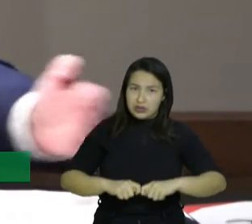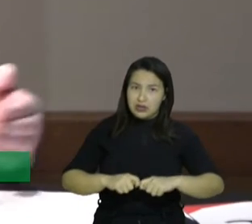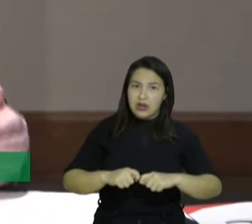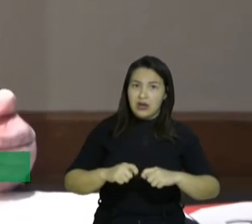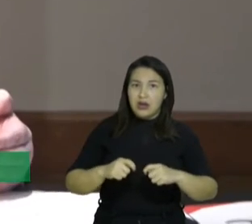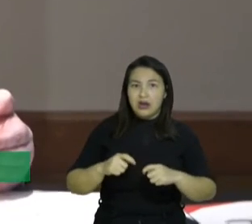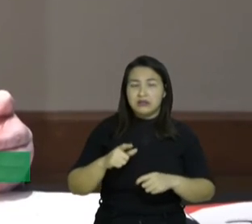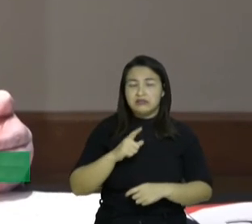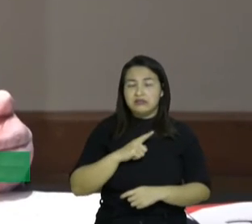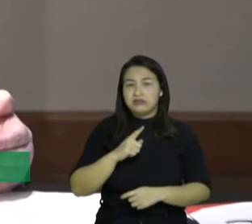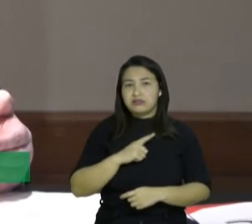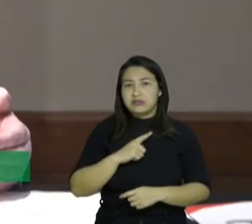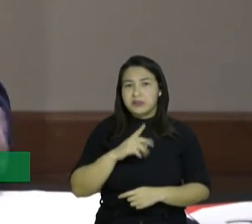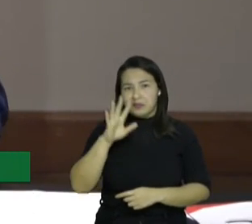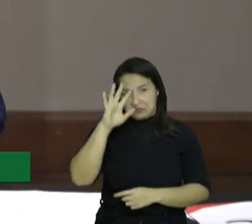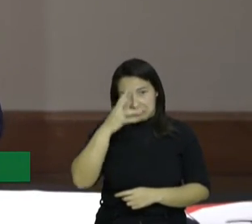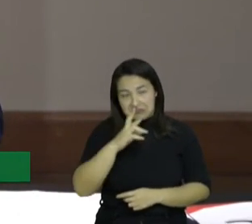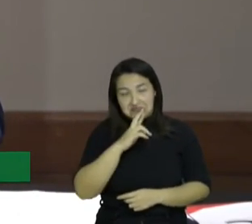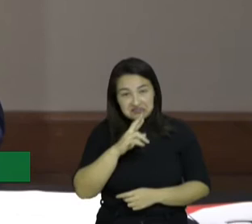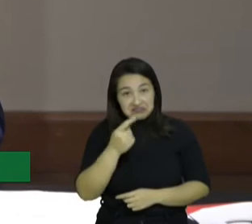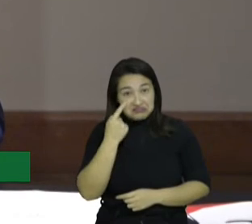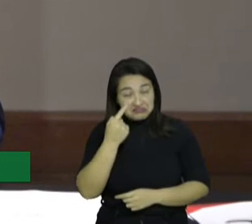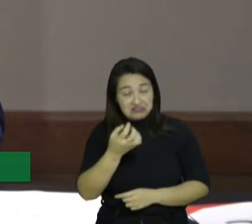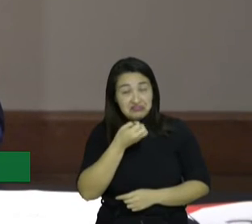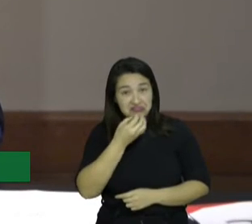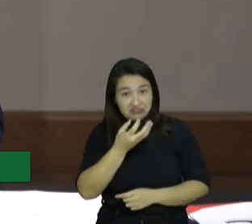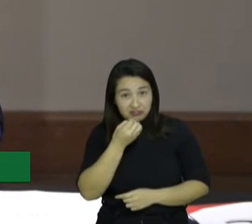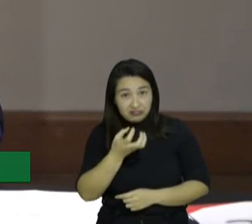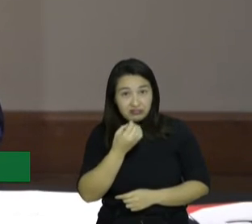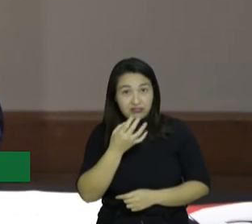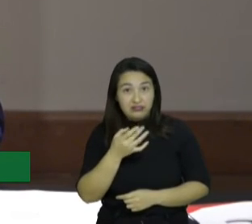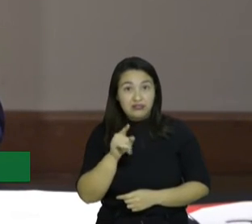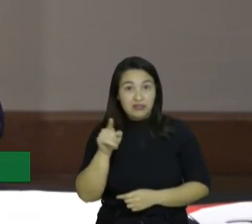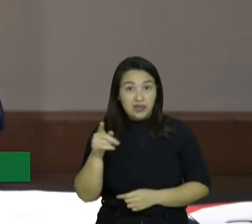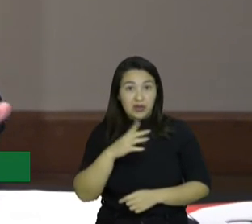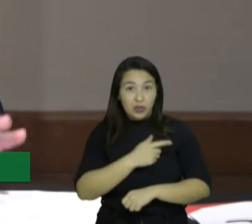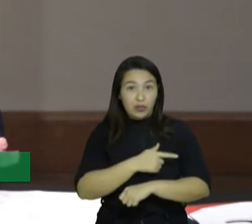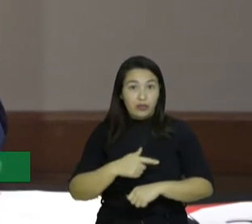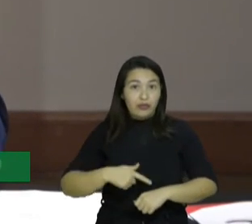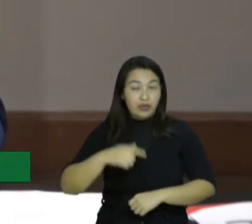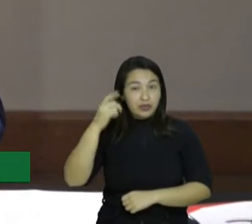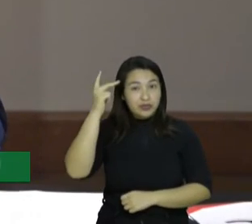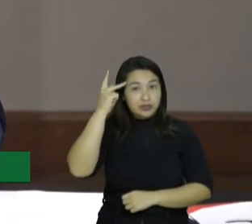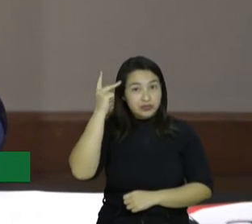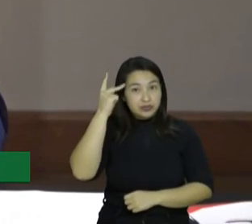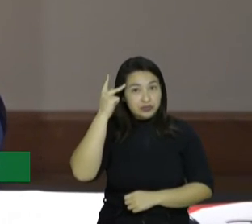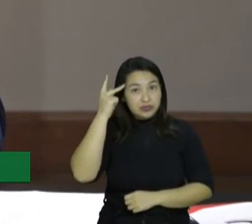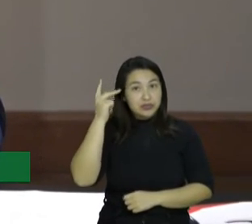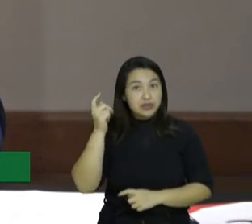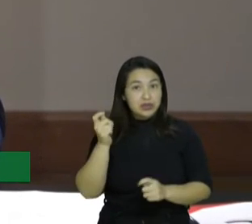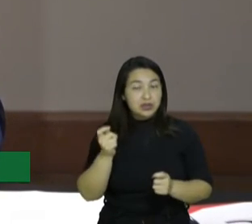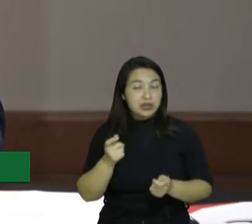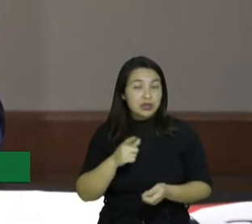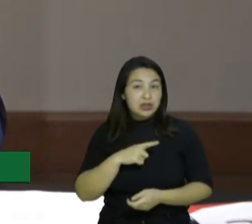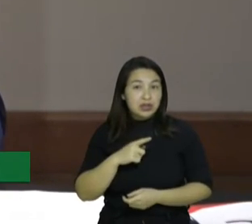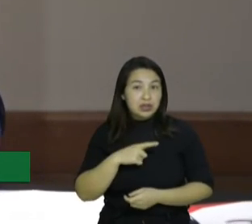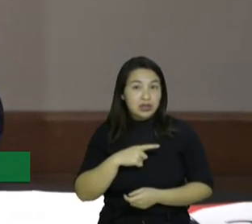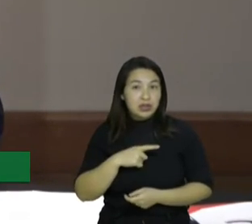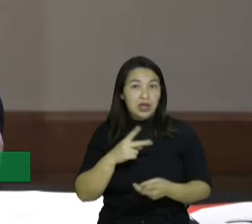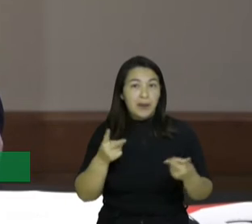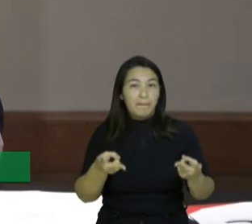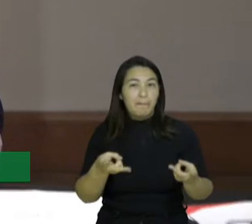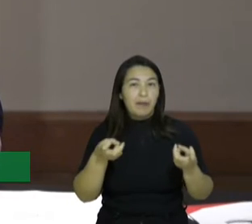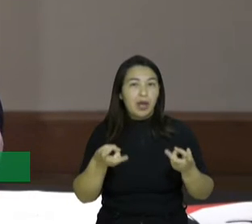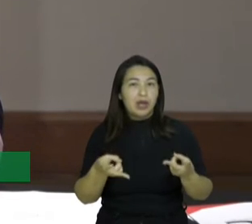gente vê o resultado que isso está tendo eh aqui no no no Governo do Estado de Santa Catarina com as devidas proporções né Nós nós também